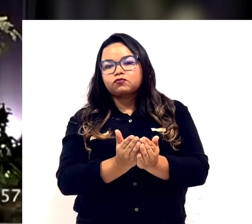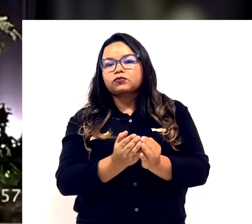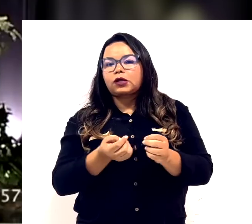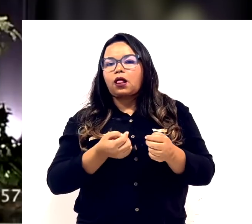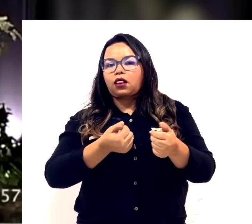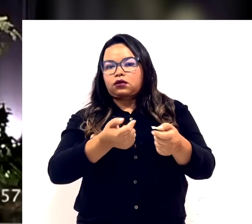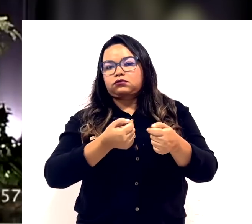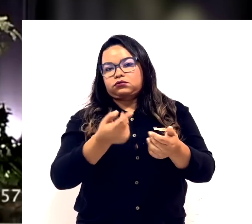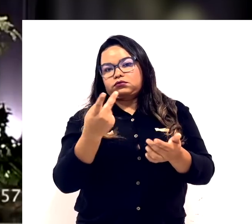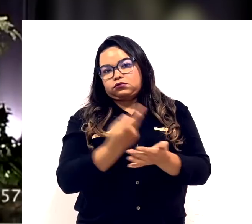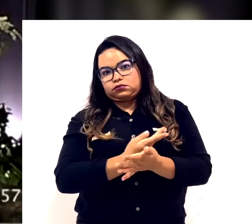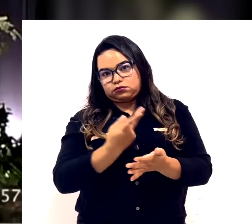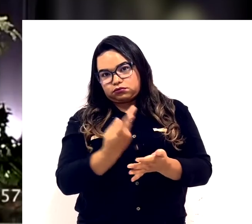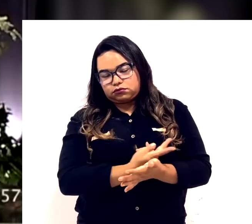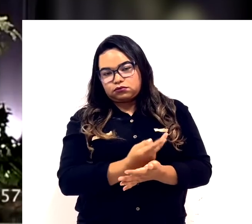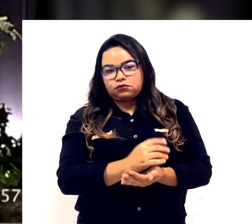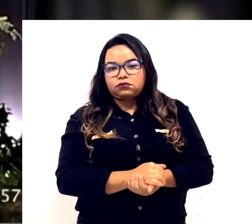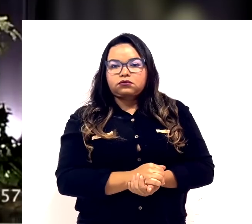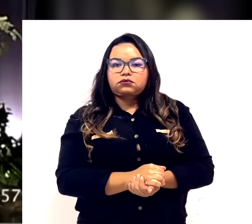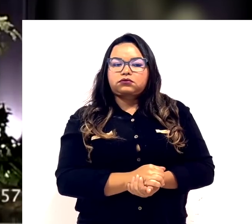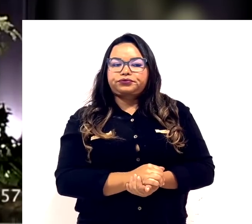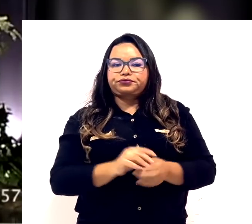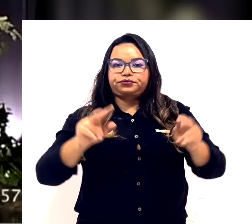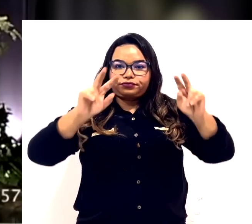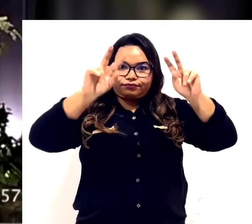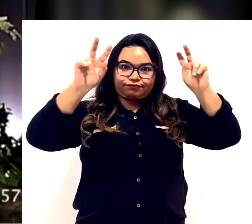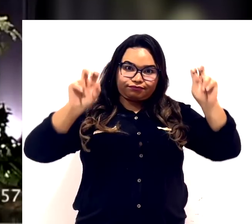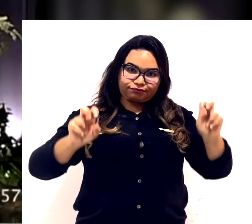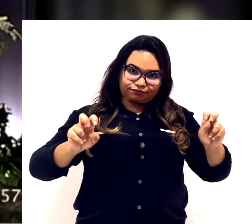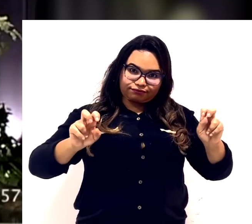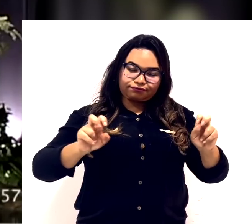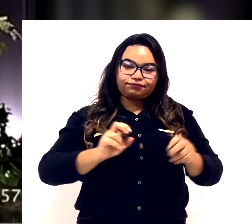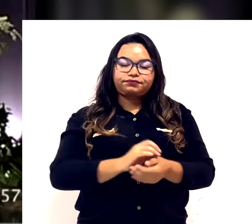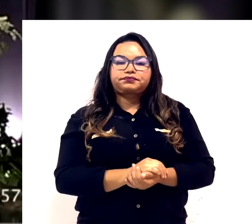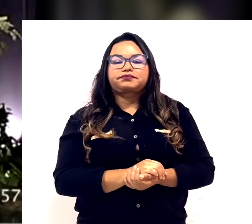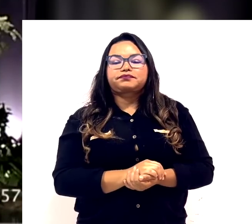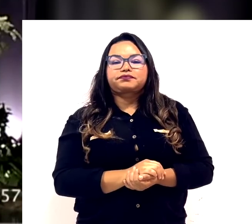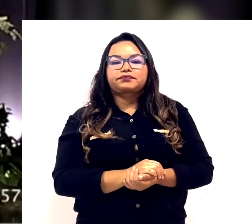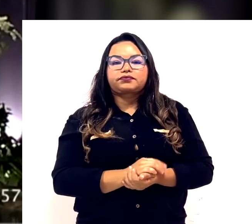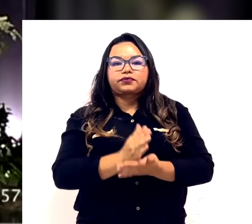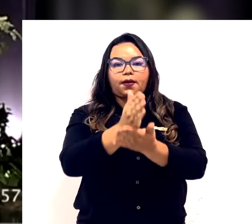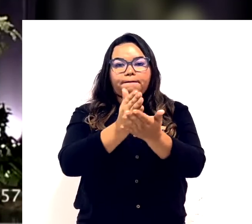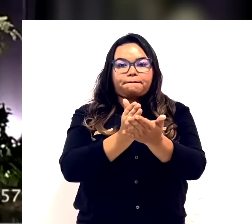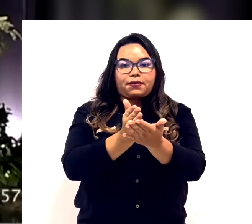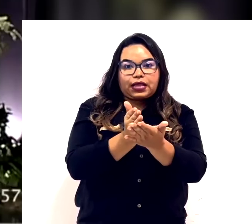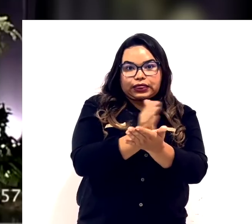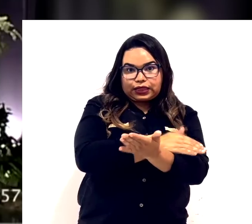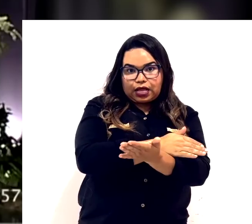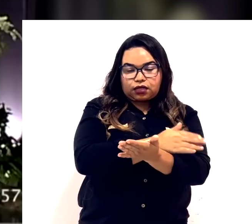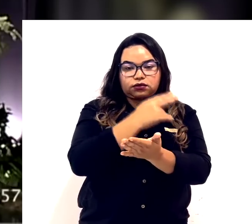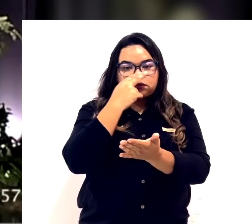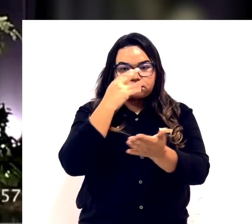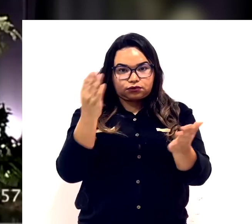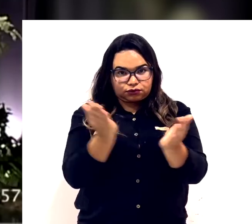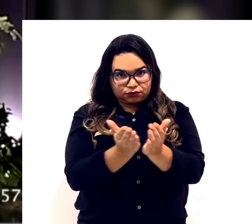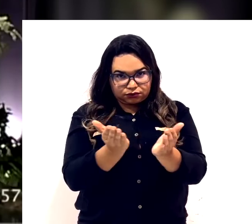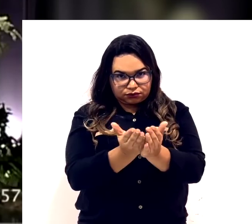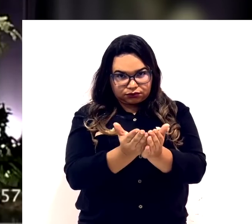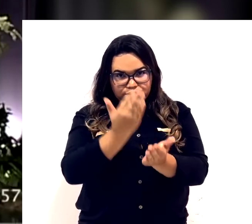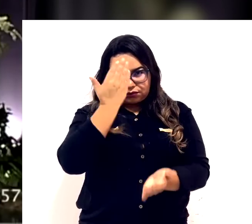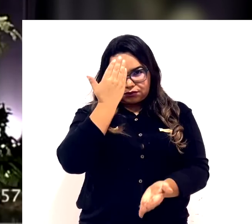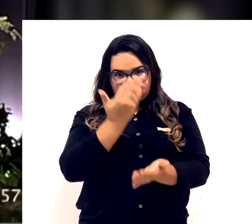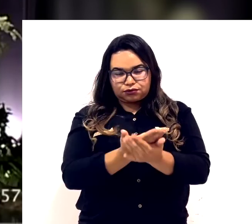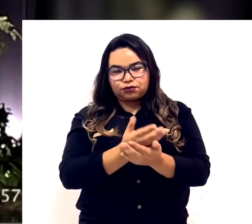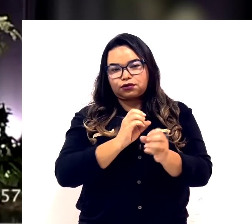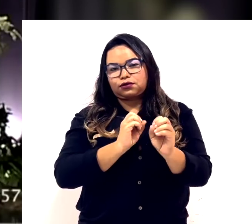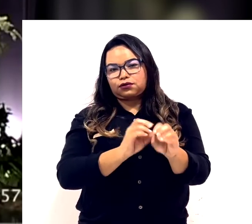acerca deste assunto. Porque metade da cristandade acredita e ensina que o anticristo já veio e que o